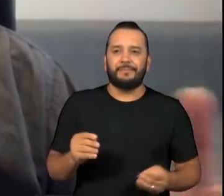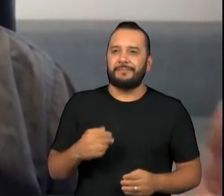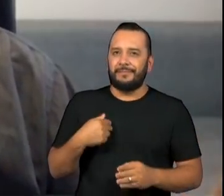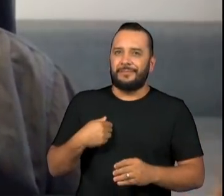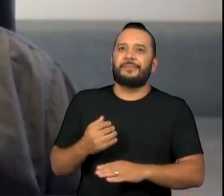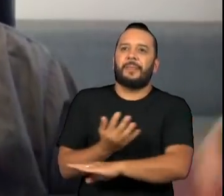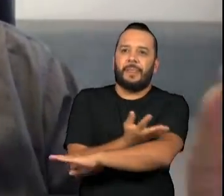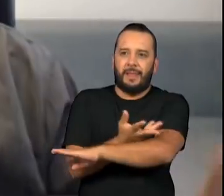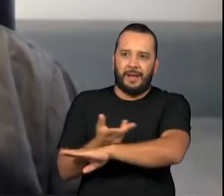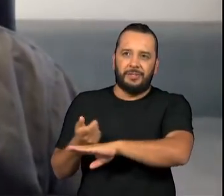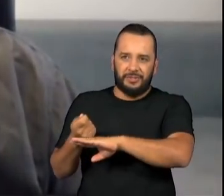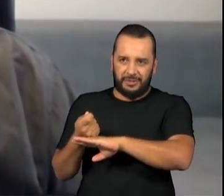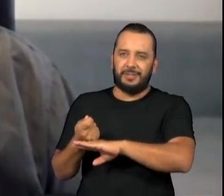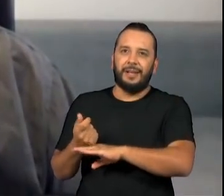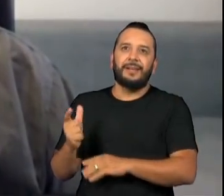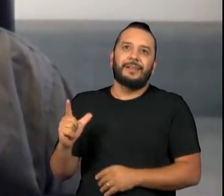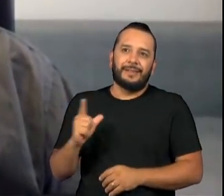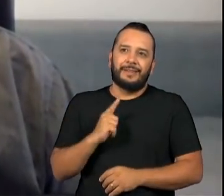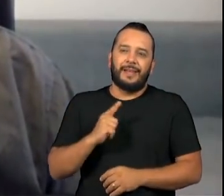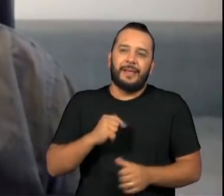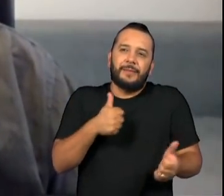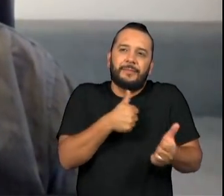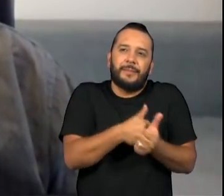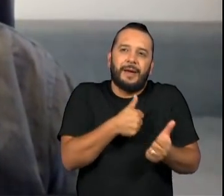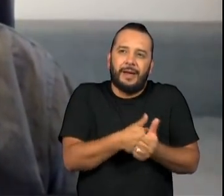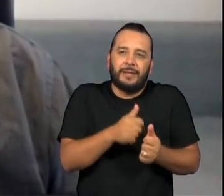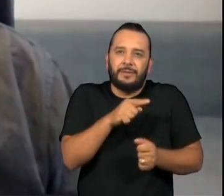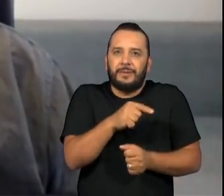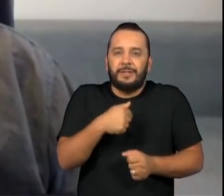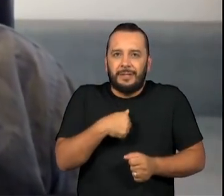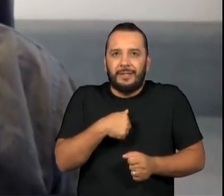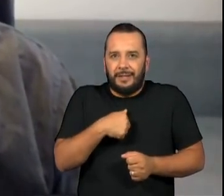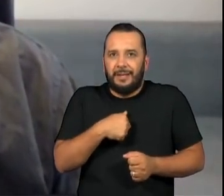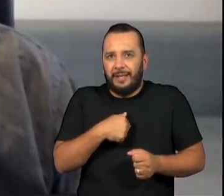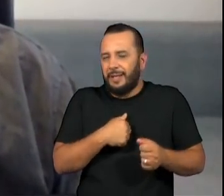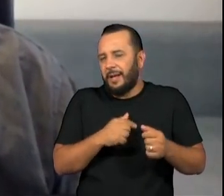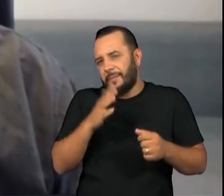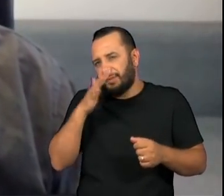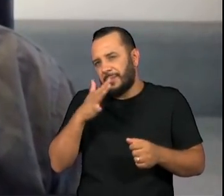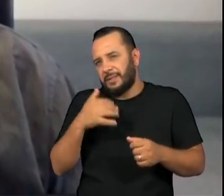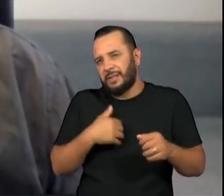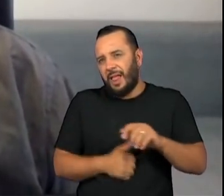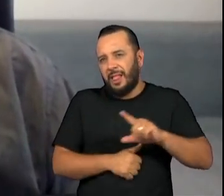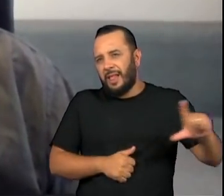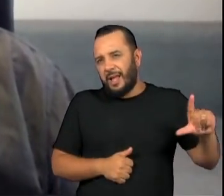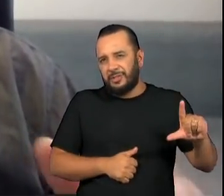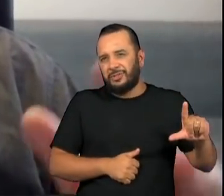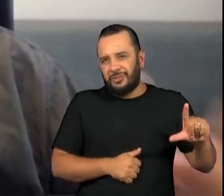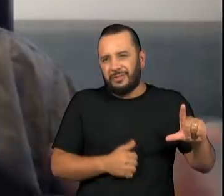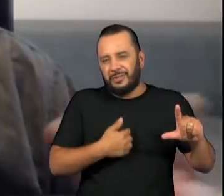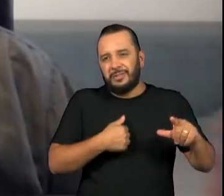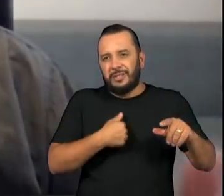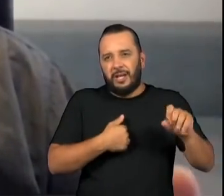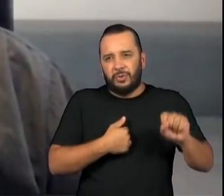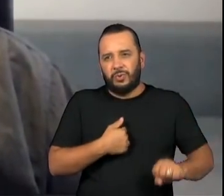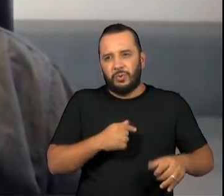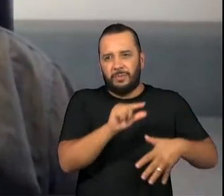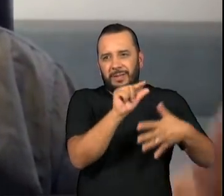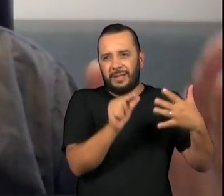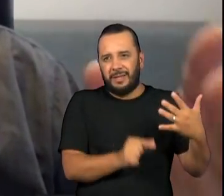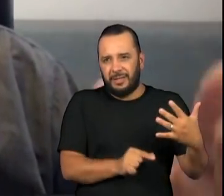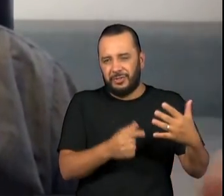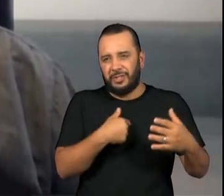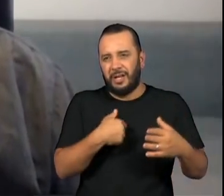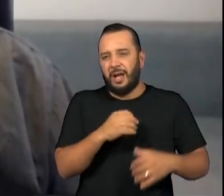tem como vizinhos, né, como bioma vizinhos, a leste, né, basicamente a sul e a leste a Mata Atlântica e a oeste